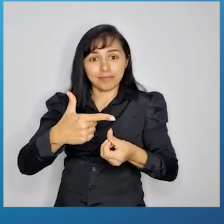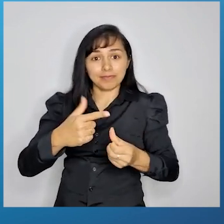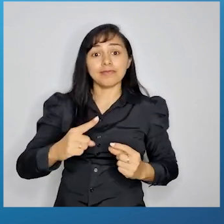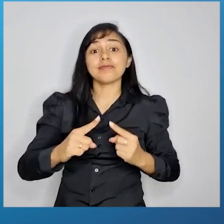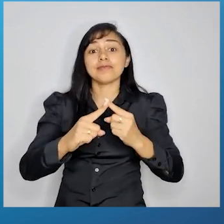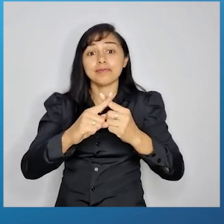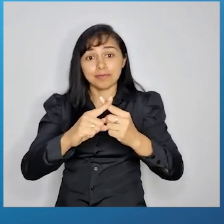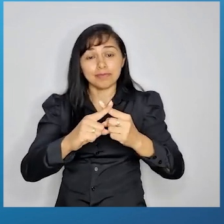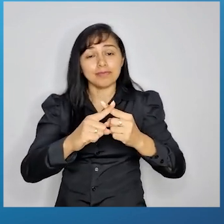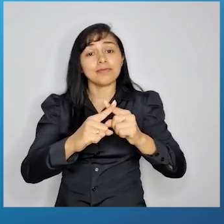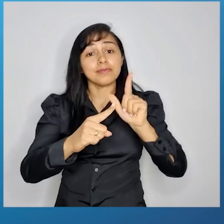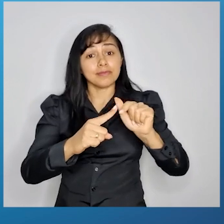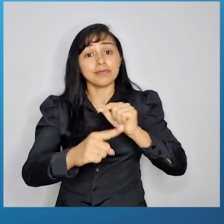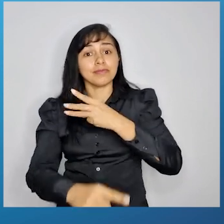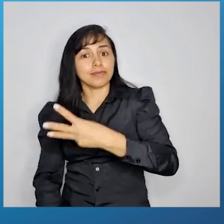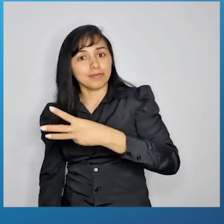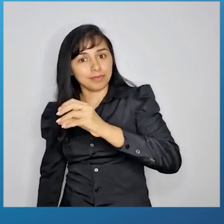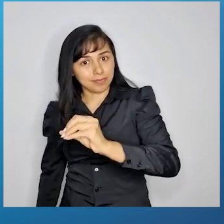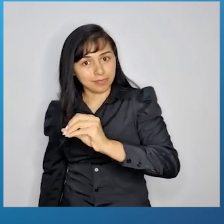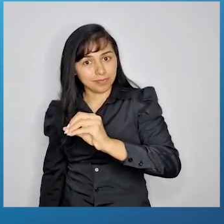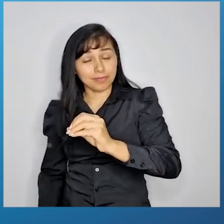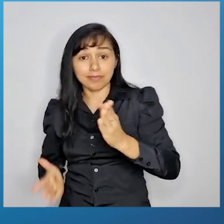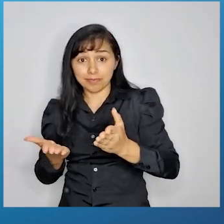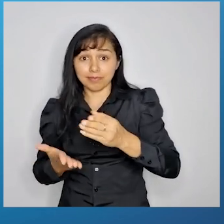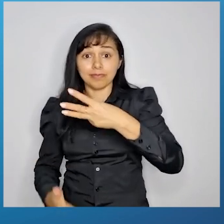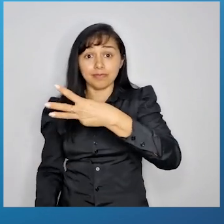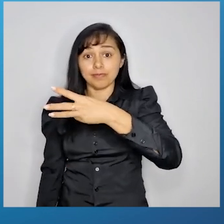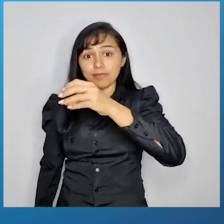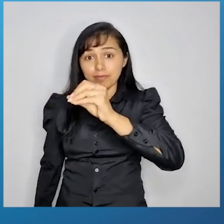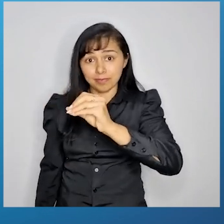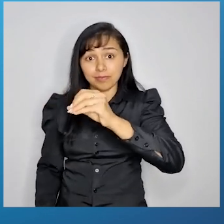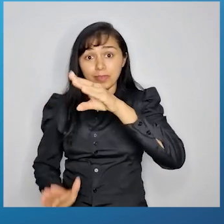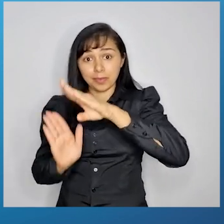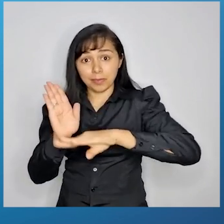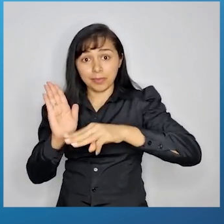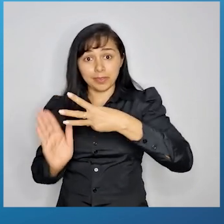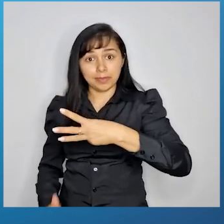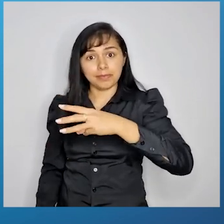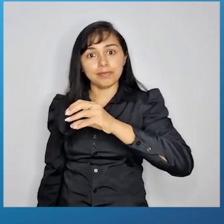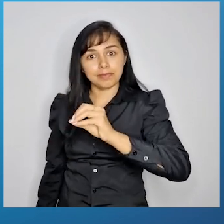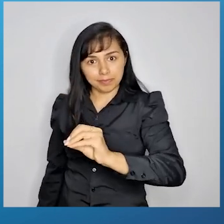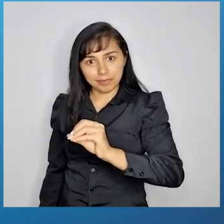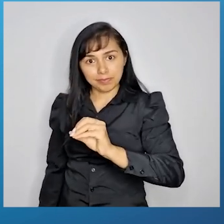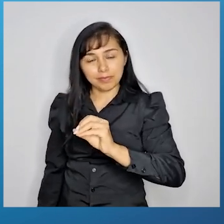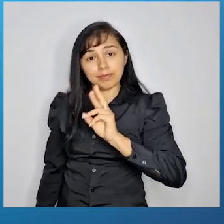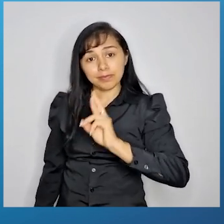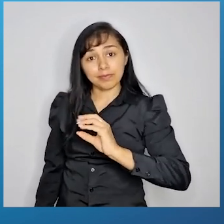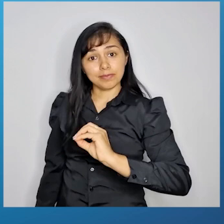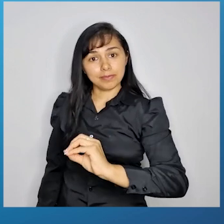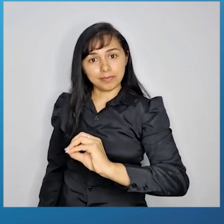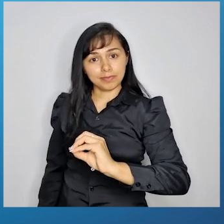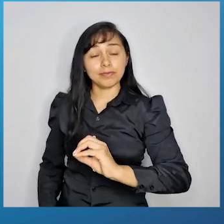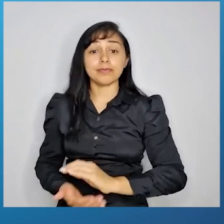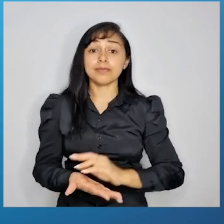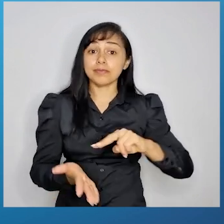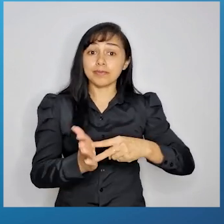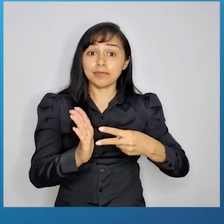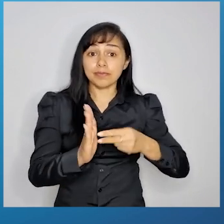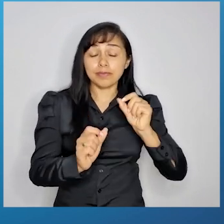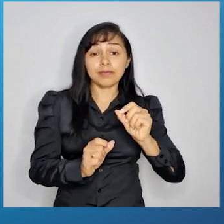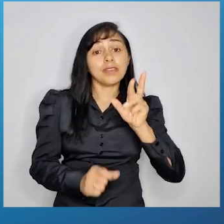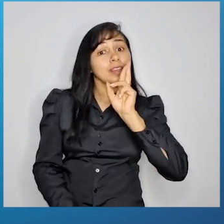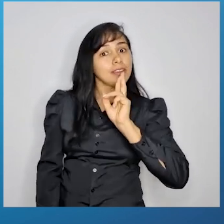temos, então, uma divisão exata. Logo, a nossa resposta é